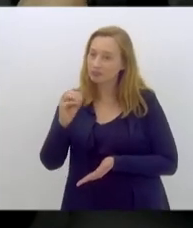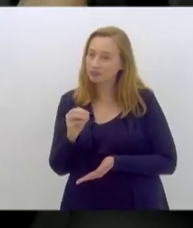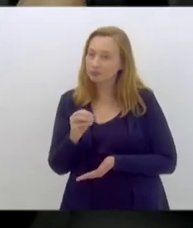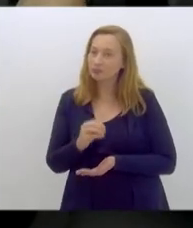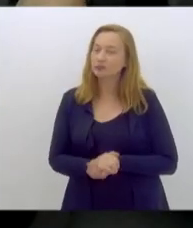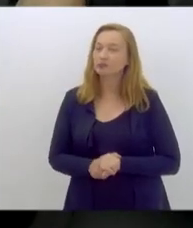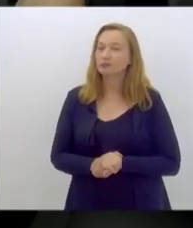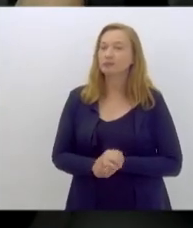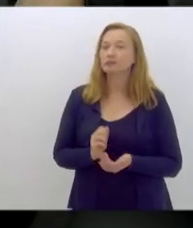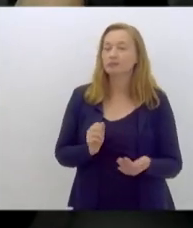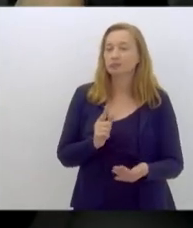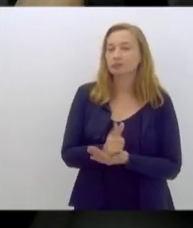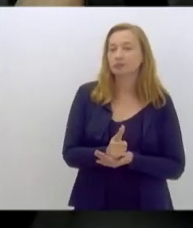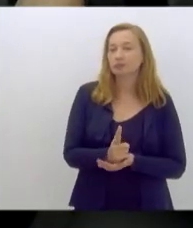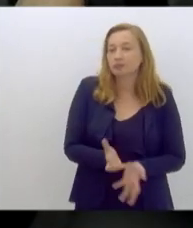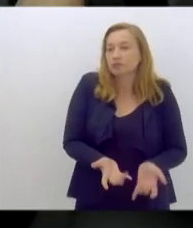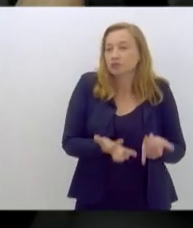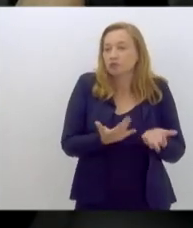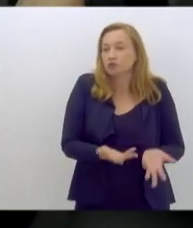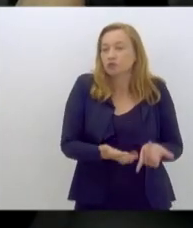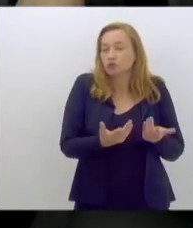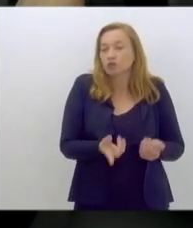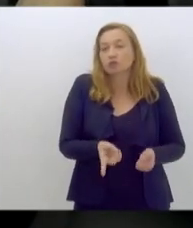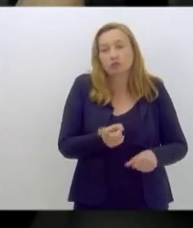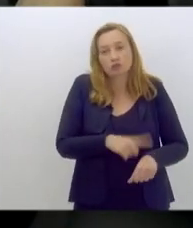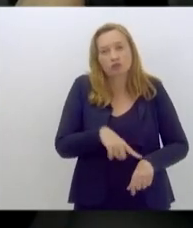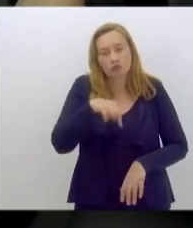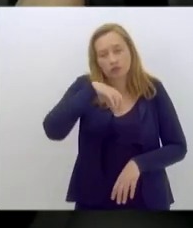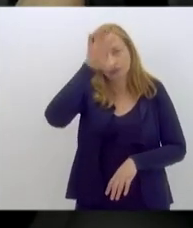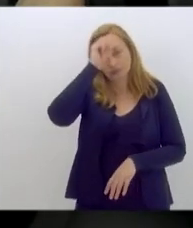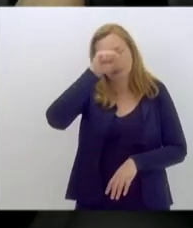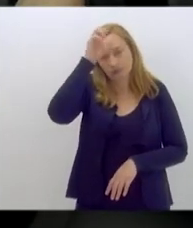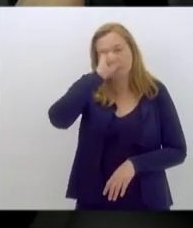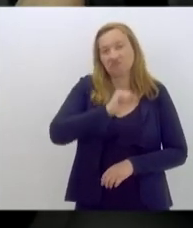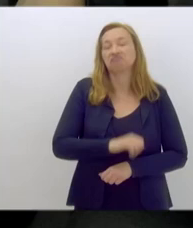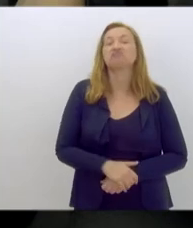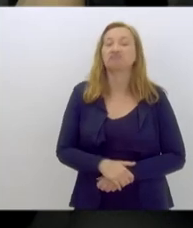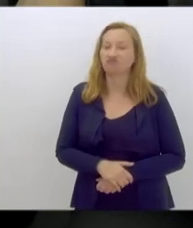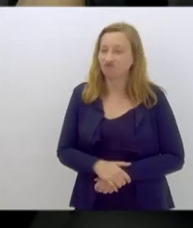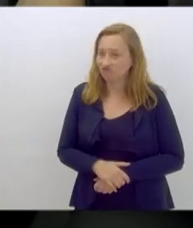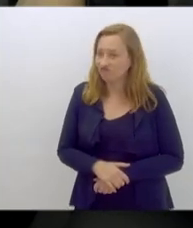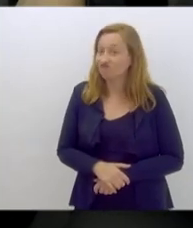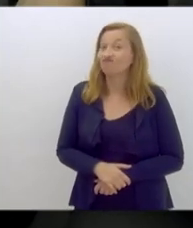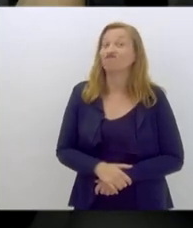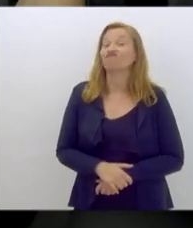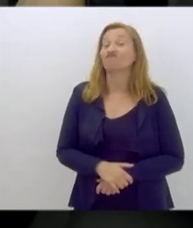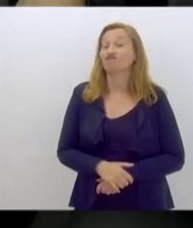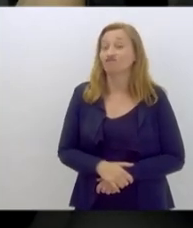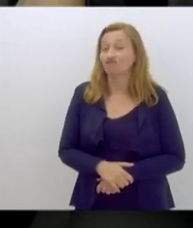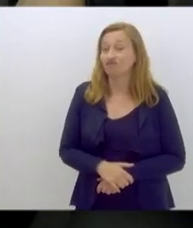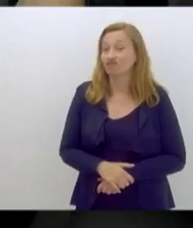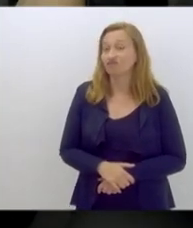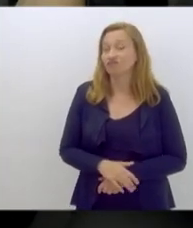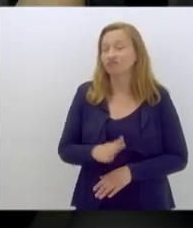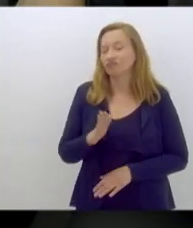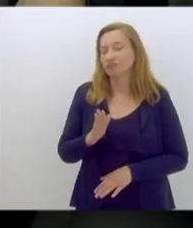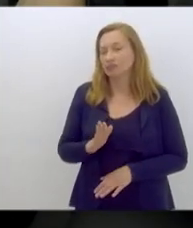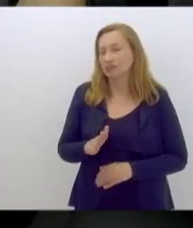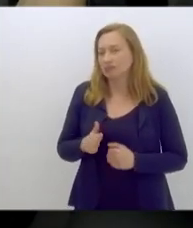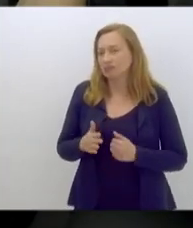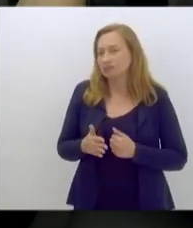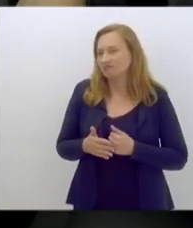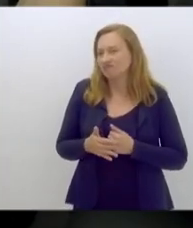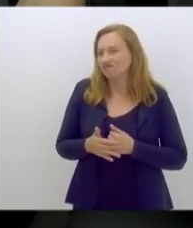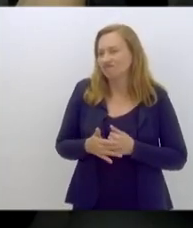pagar um incêndio na época e aprendi muito e uma das coisas que mais me toca foi